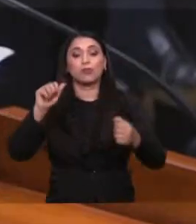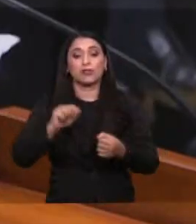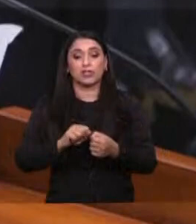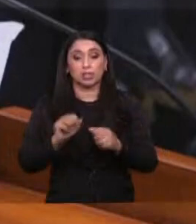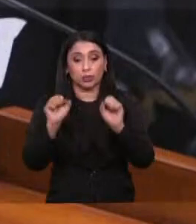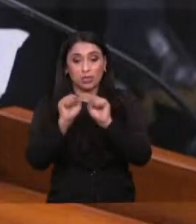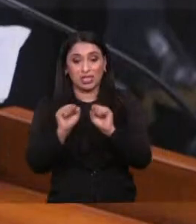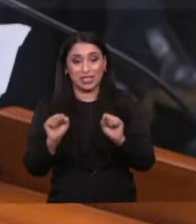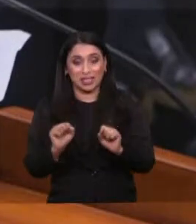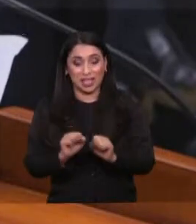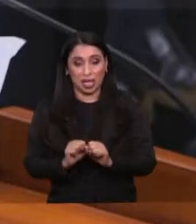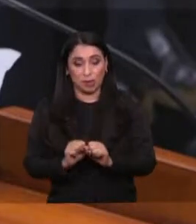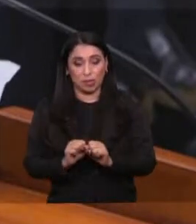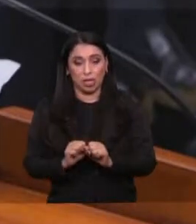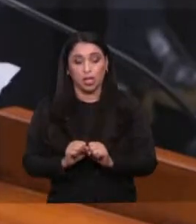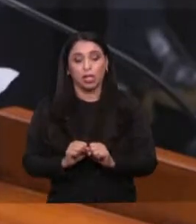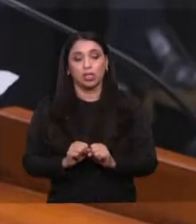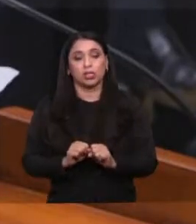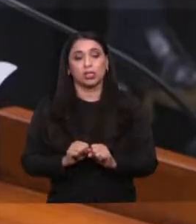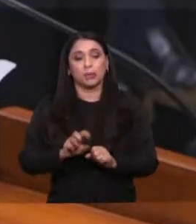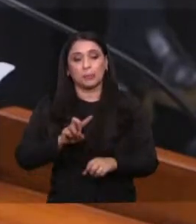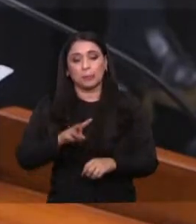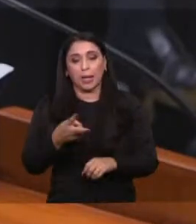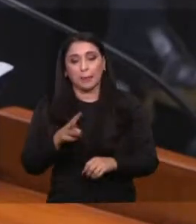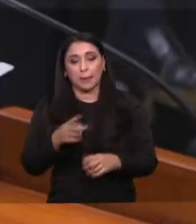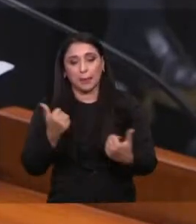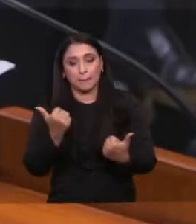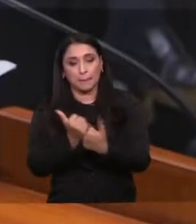um sistema de rodízio de magistrados,